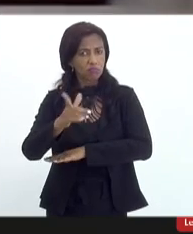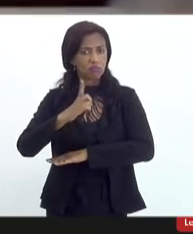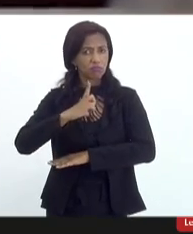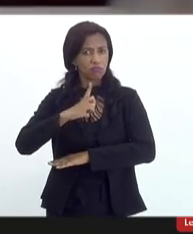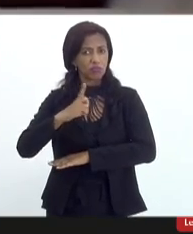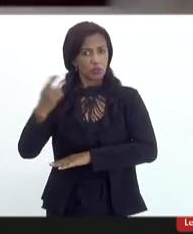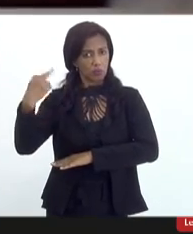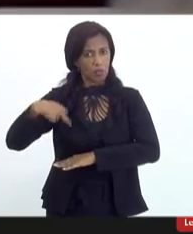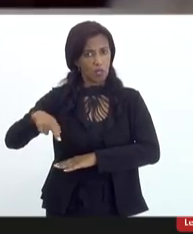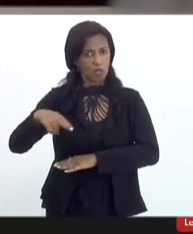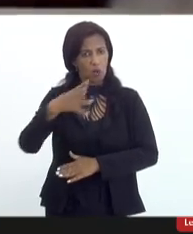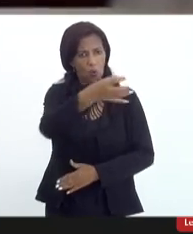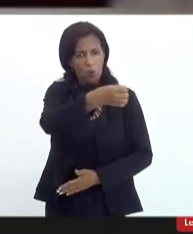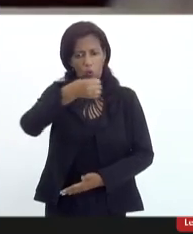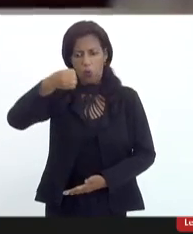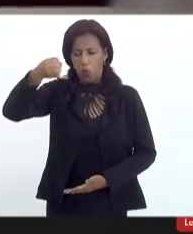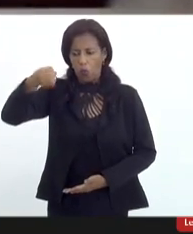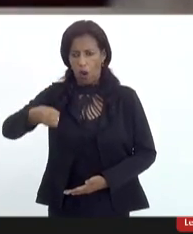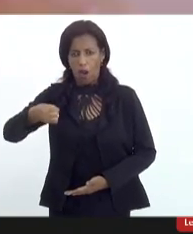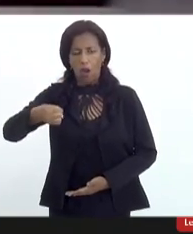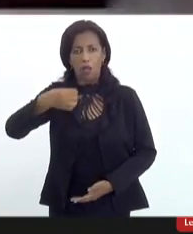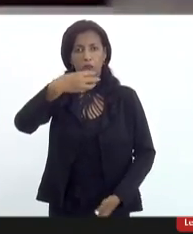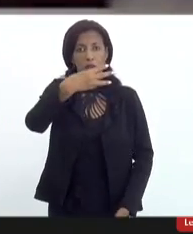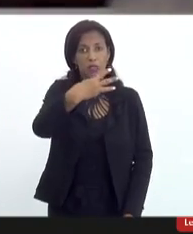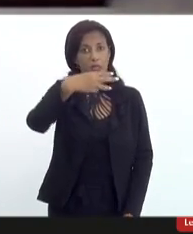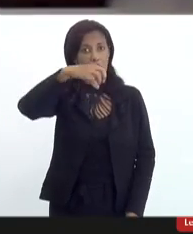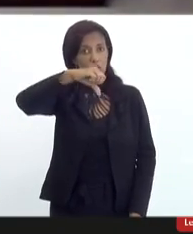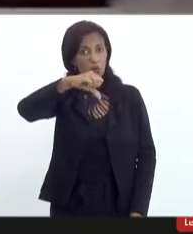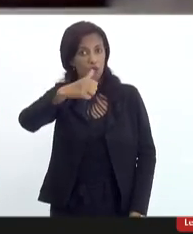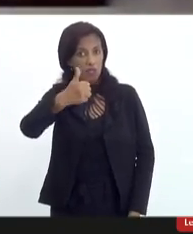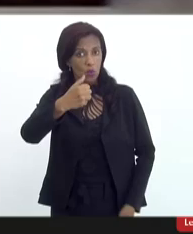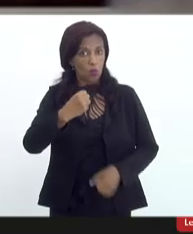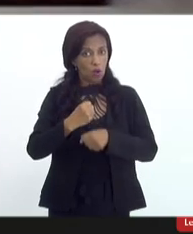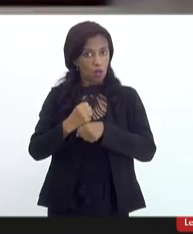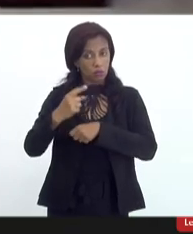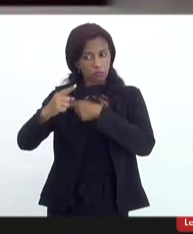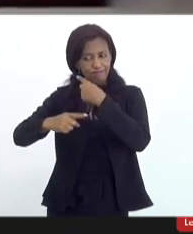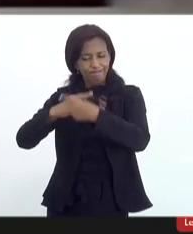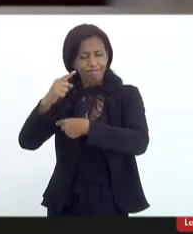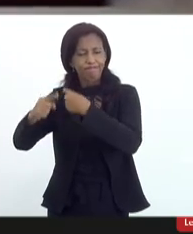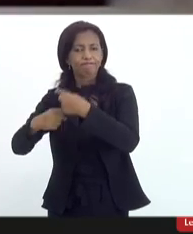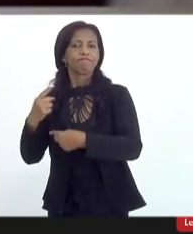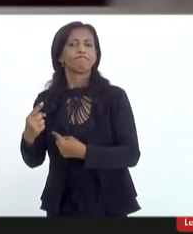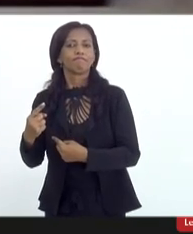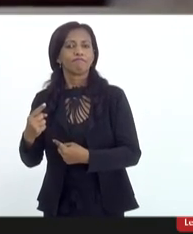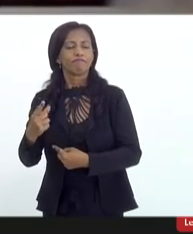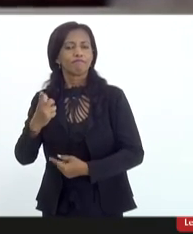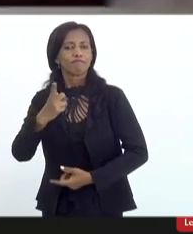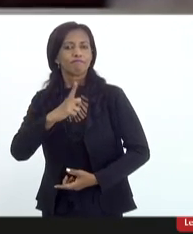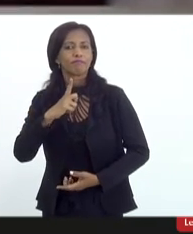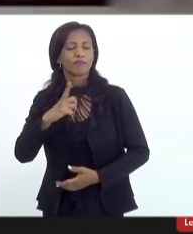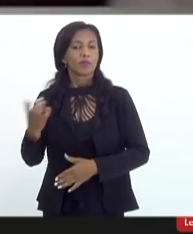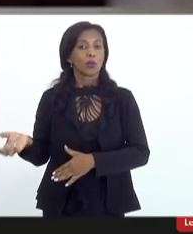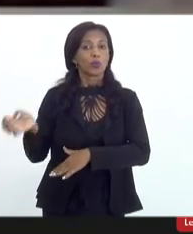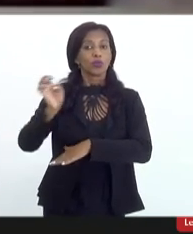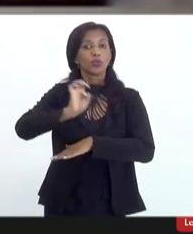uma religião. Só 391 anos depois deste marco, a gente tem um